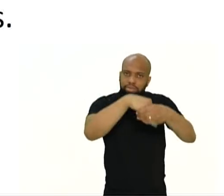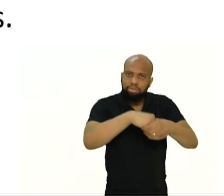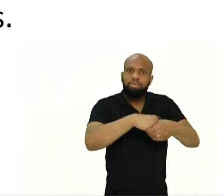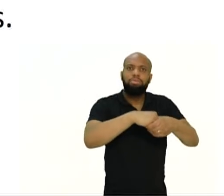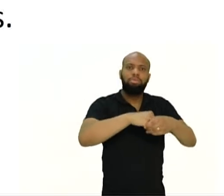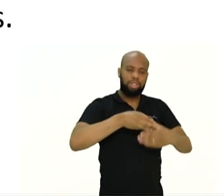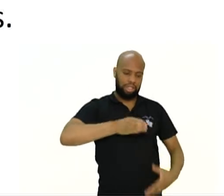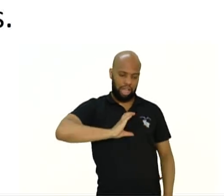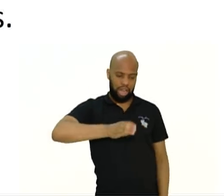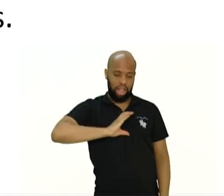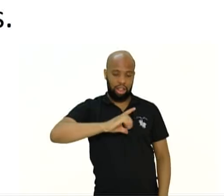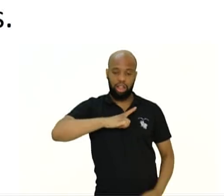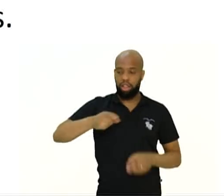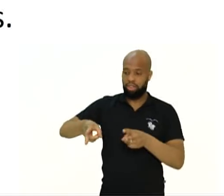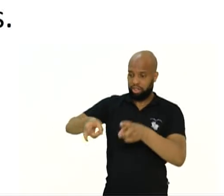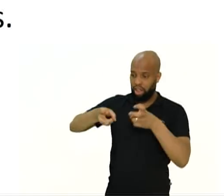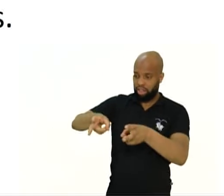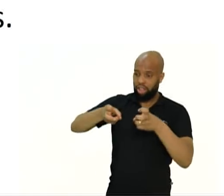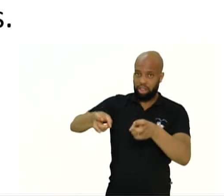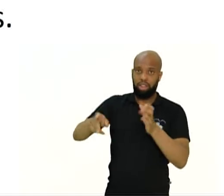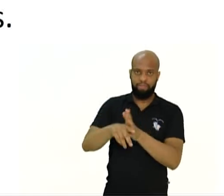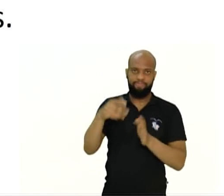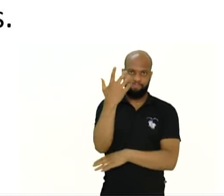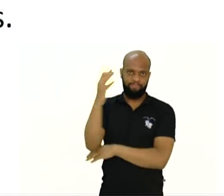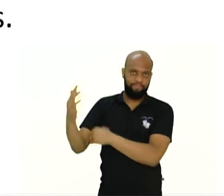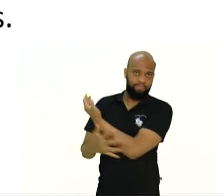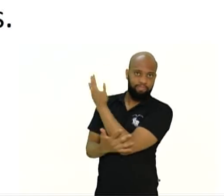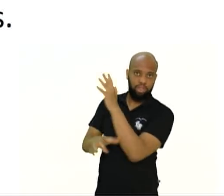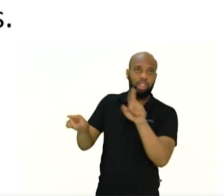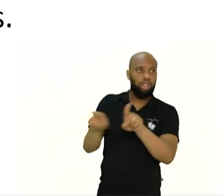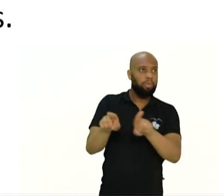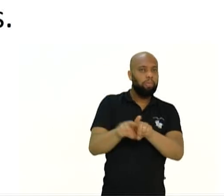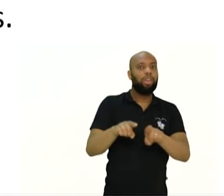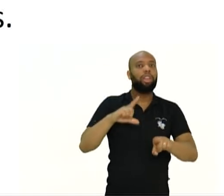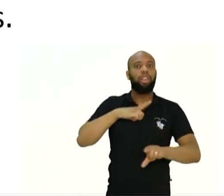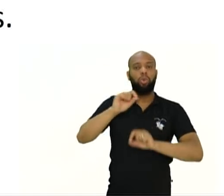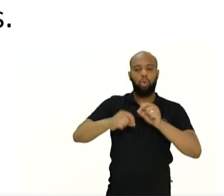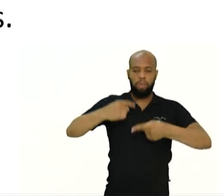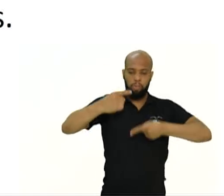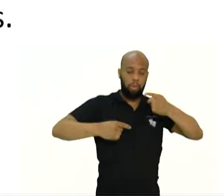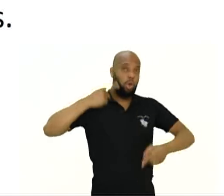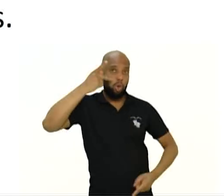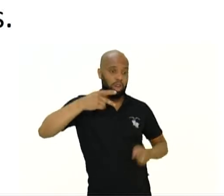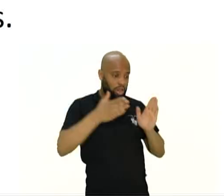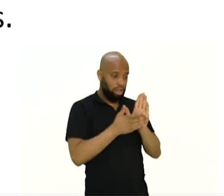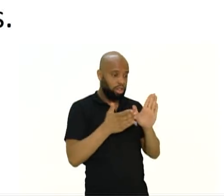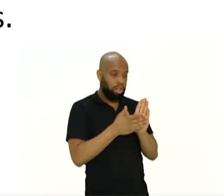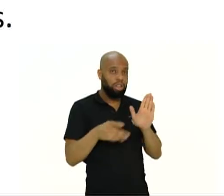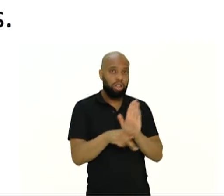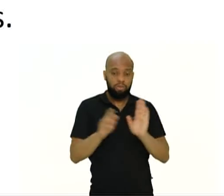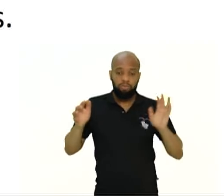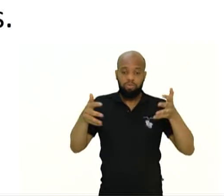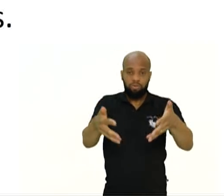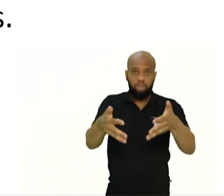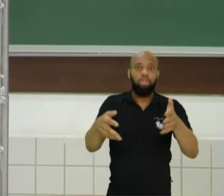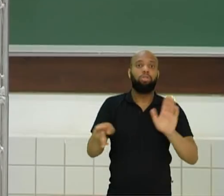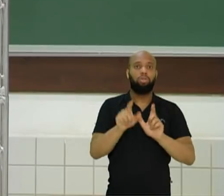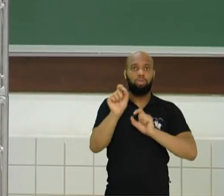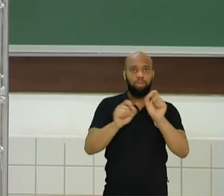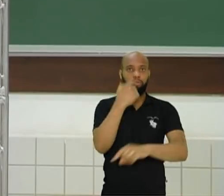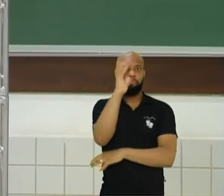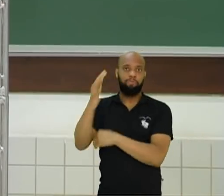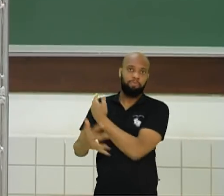Canadá, né, eles exploram bastante os recursos da floresta, mas eles também têm uma política toda voltada para o meio ambiente, né, para a questão